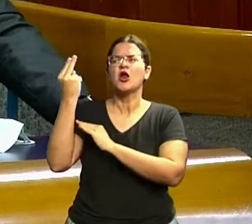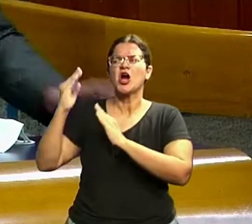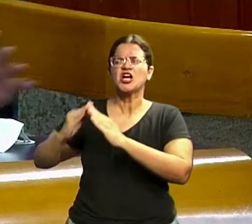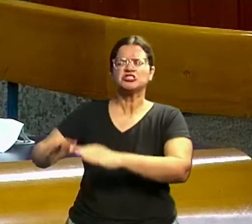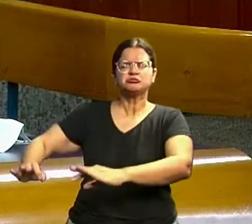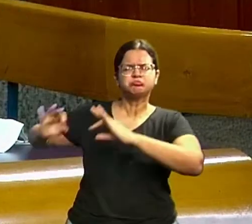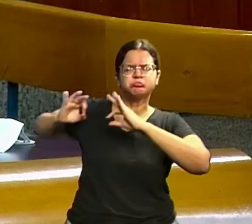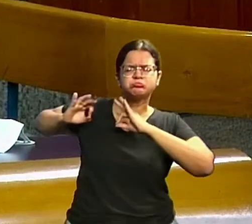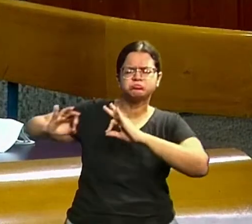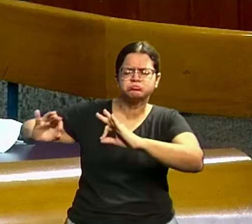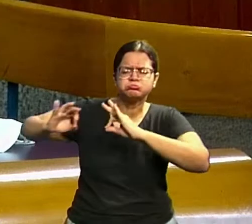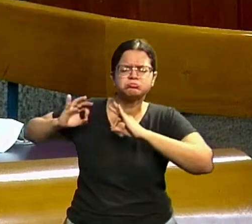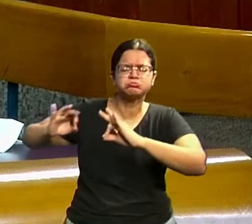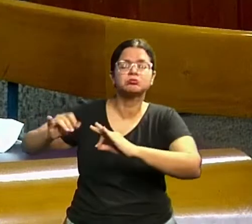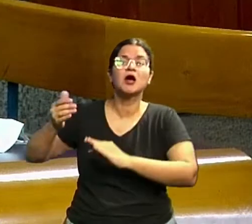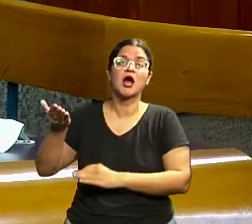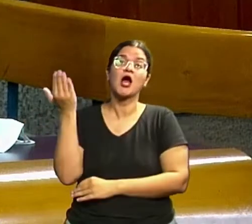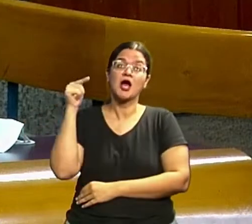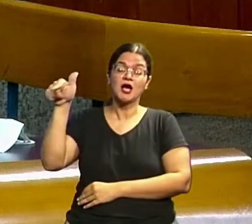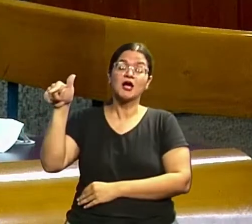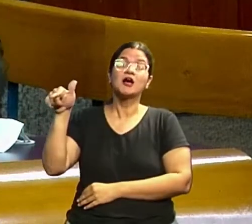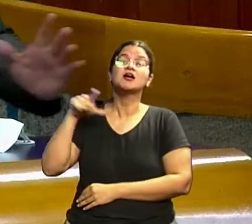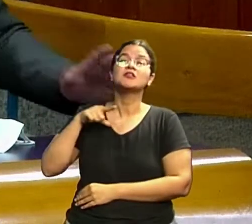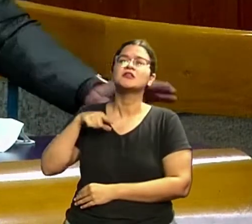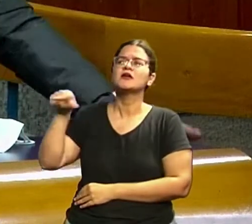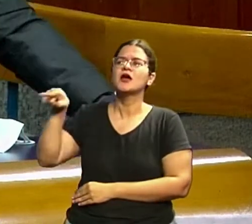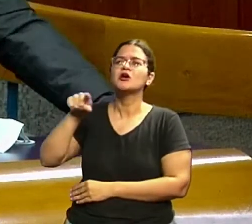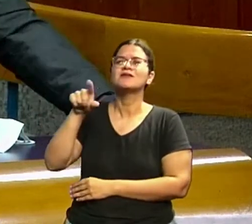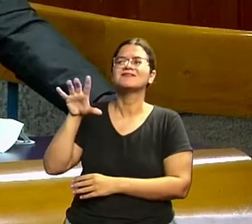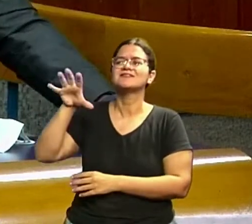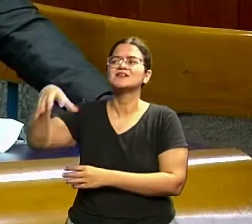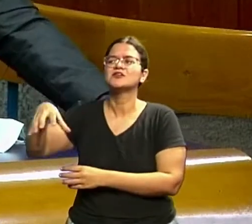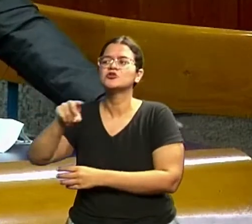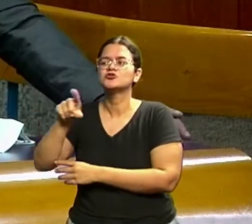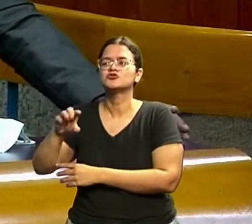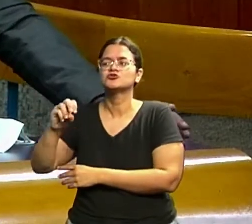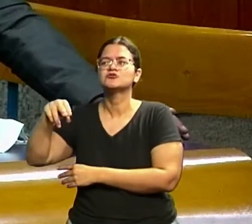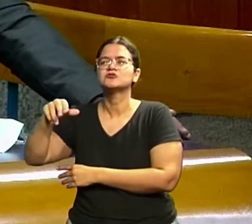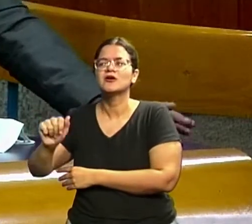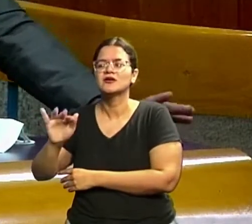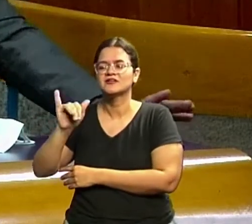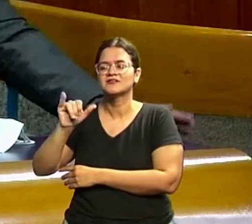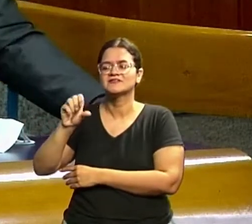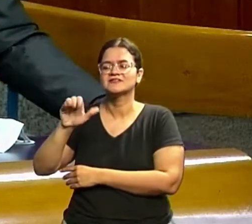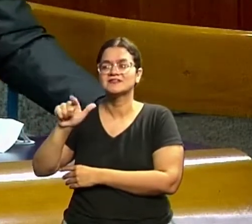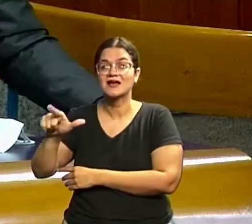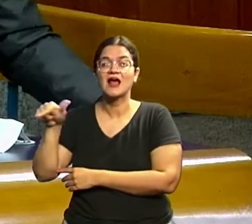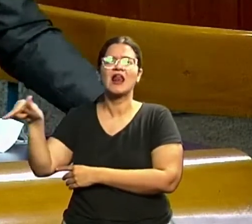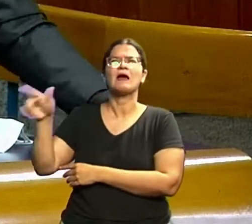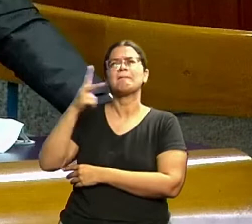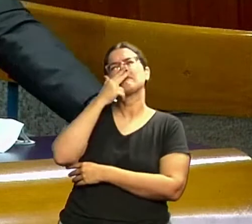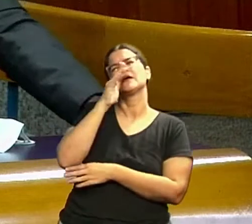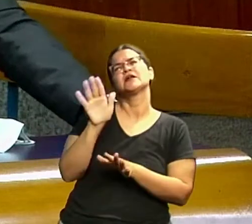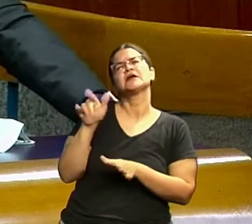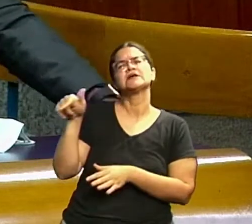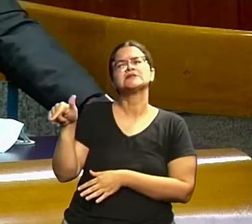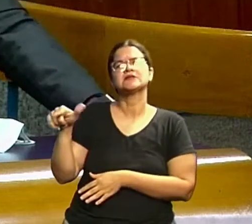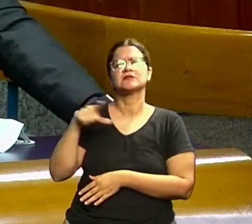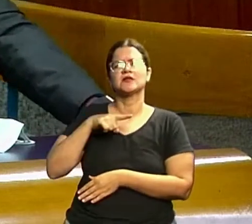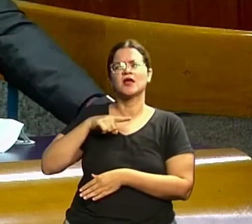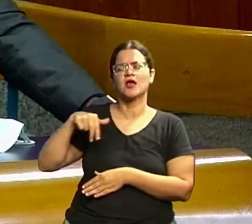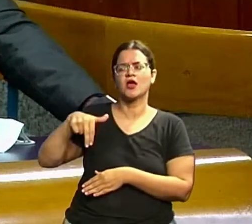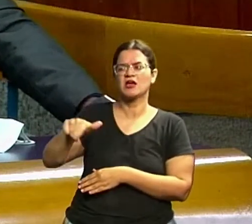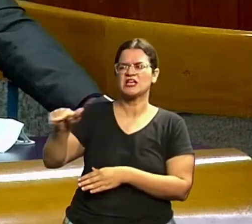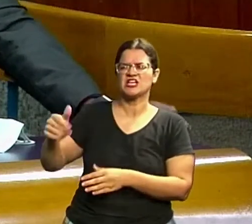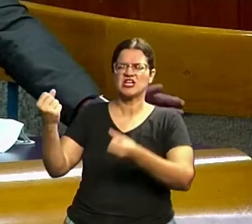local, onde era classificada, doutor Jean, por zona fiscal, ou seja, lá era como se você